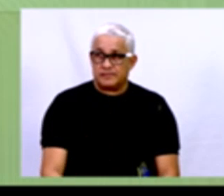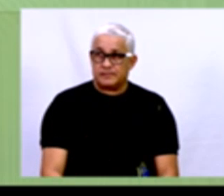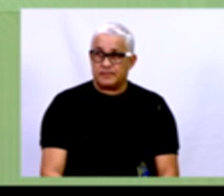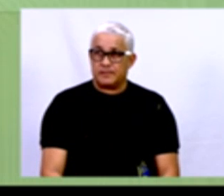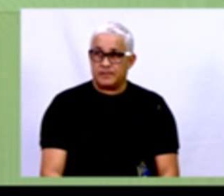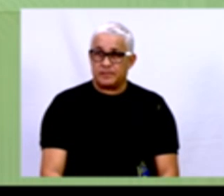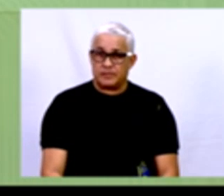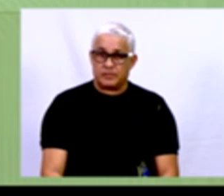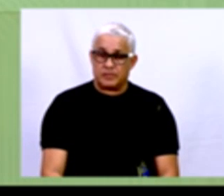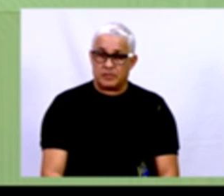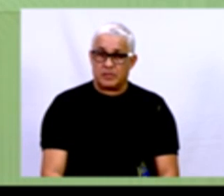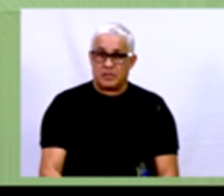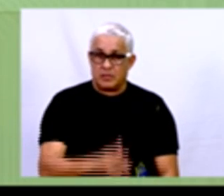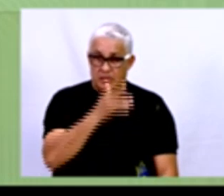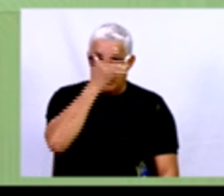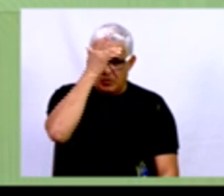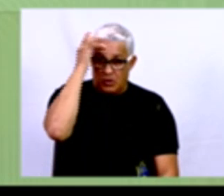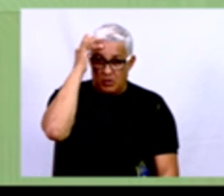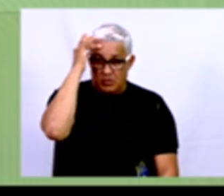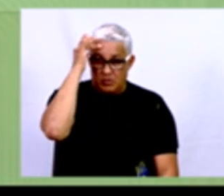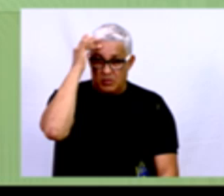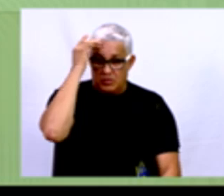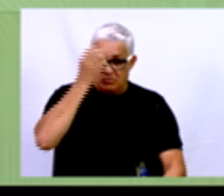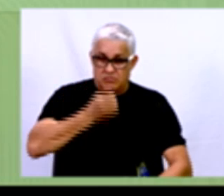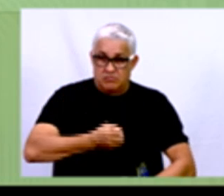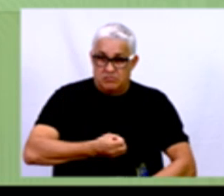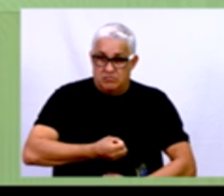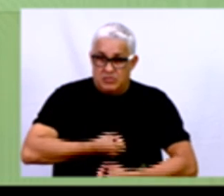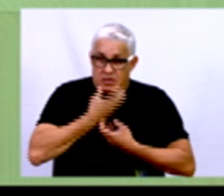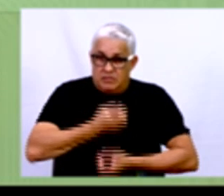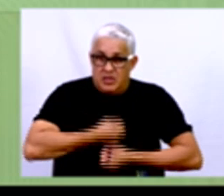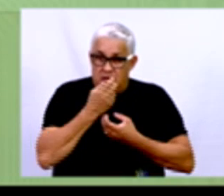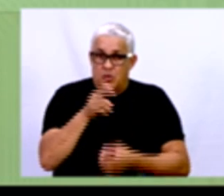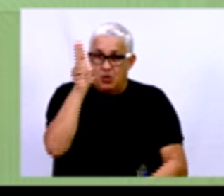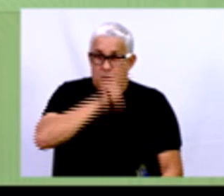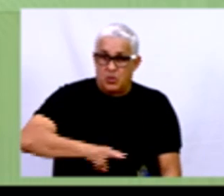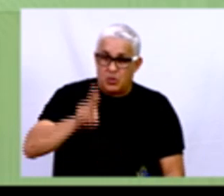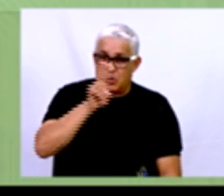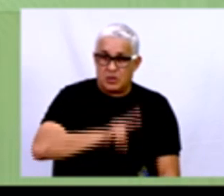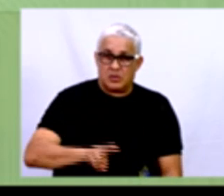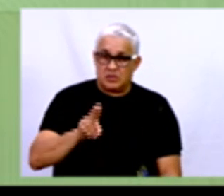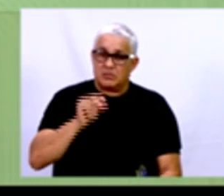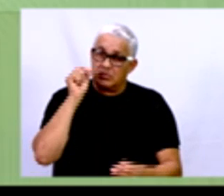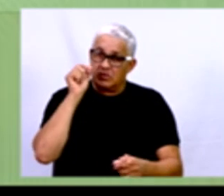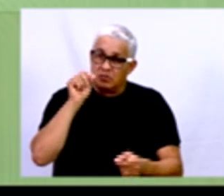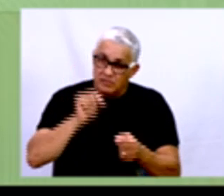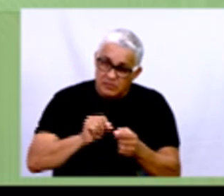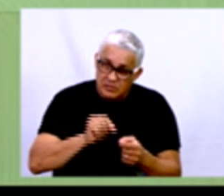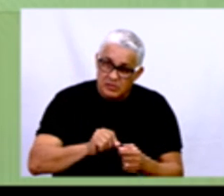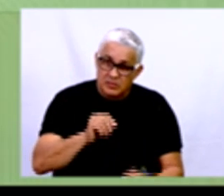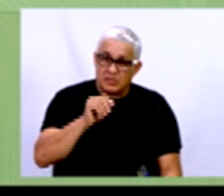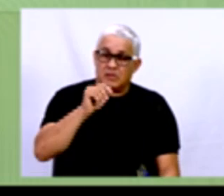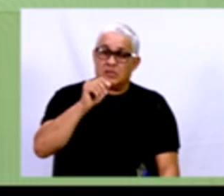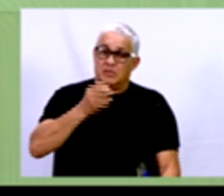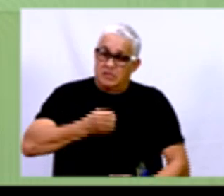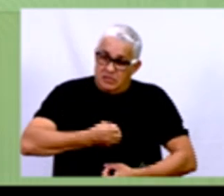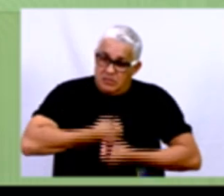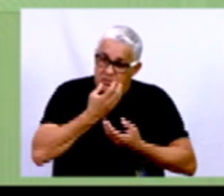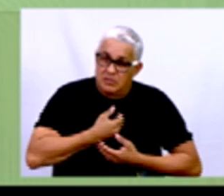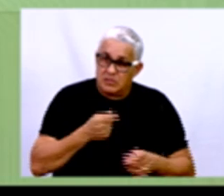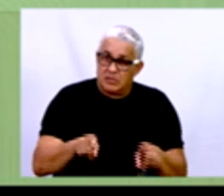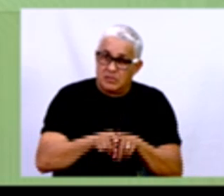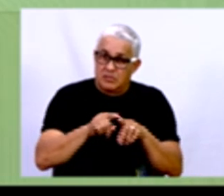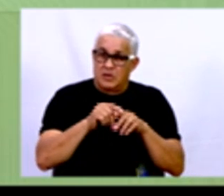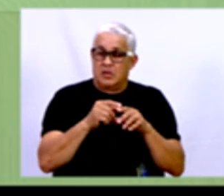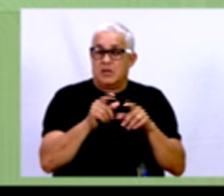um poeta utiliza-se da linguagem para falar sobre o fazer poético, por exemplo, né? Um programa